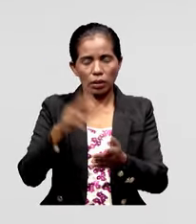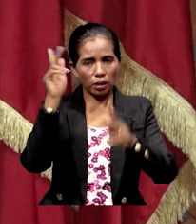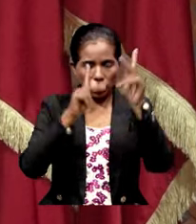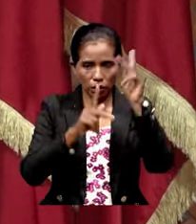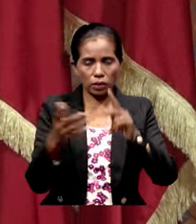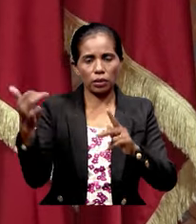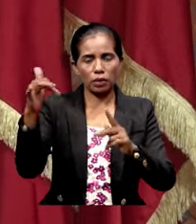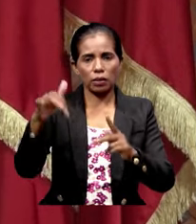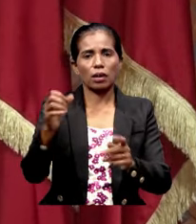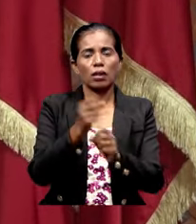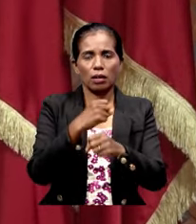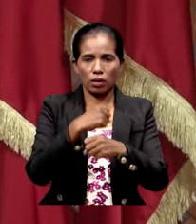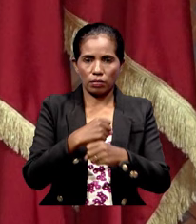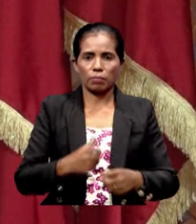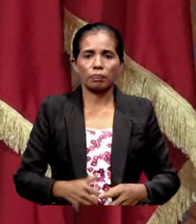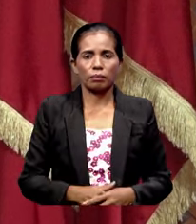Nebea comete.